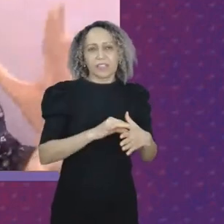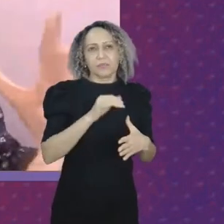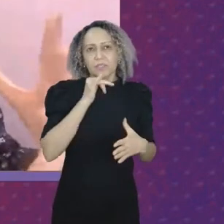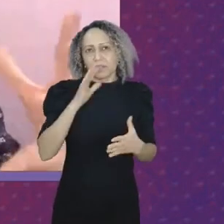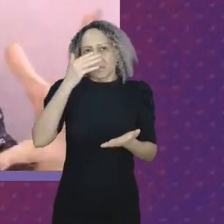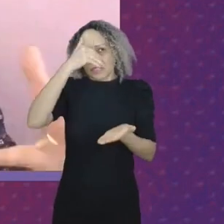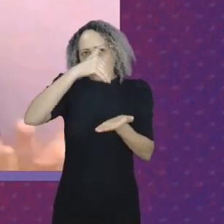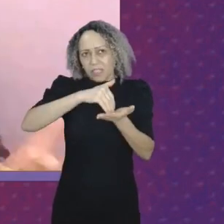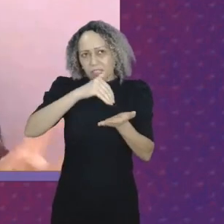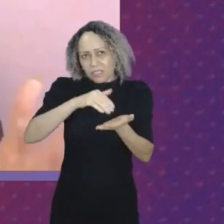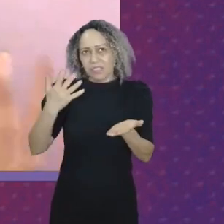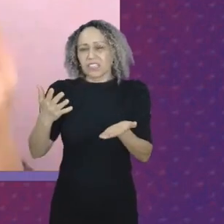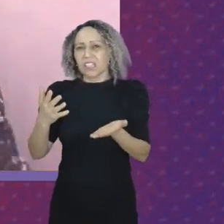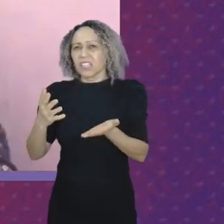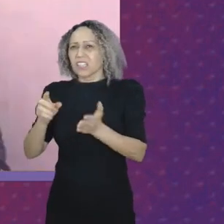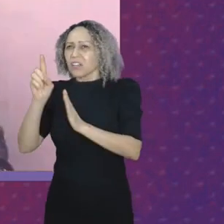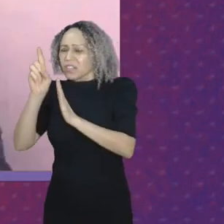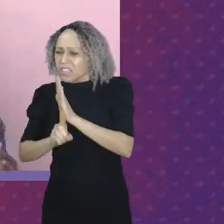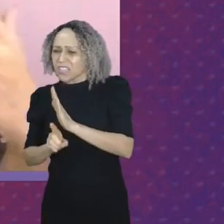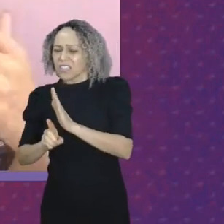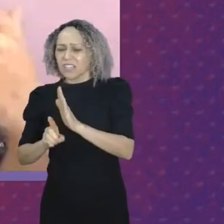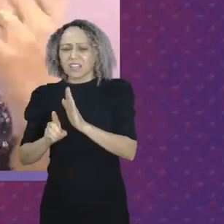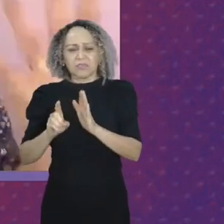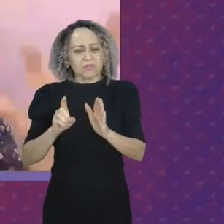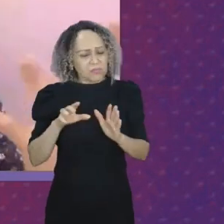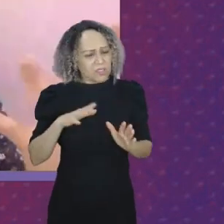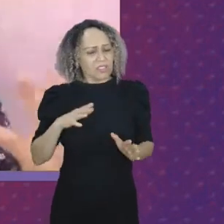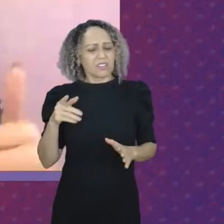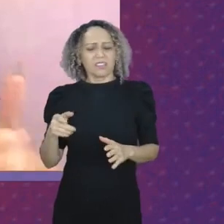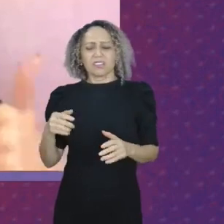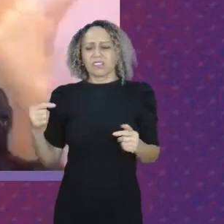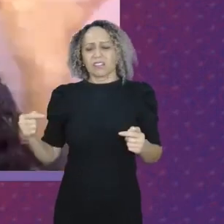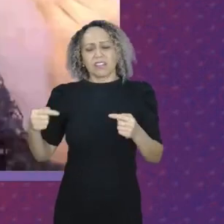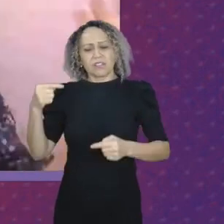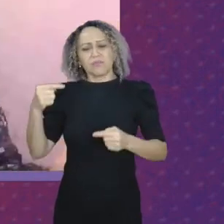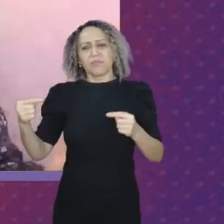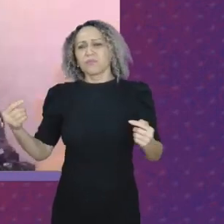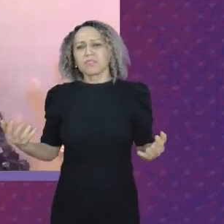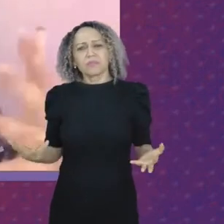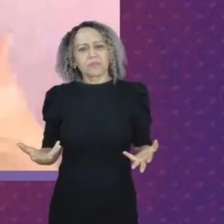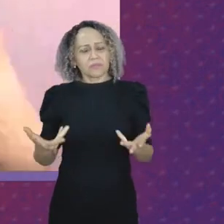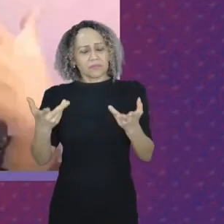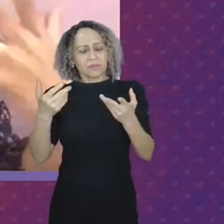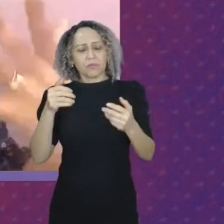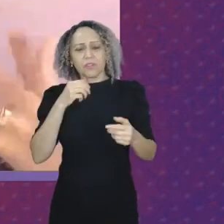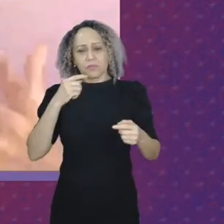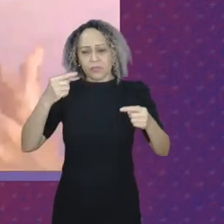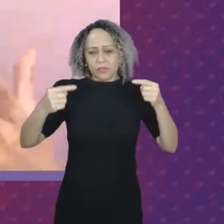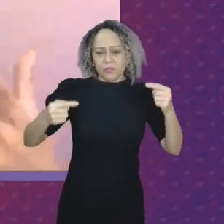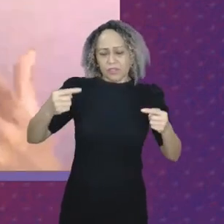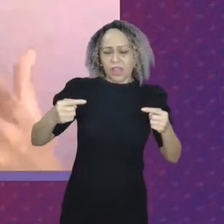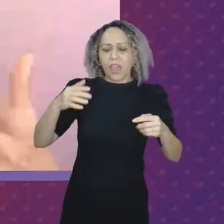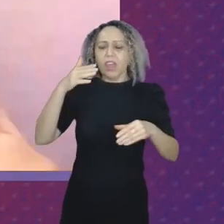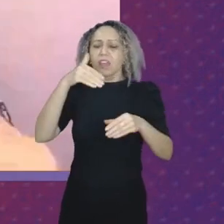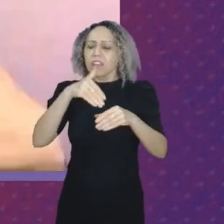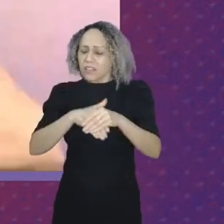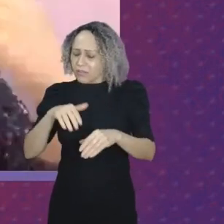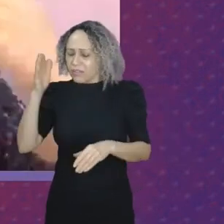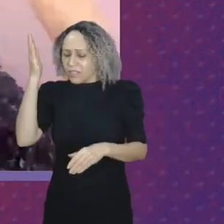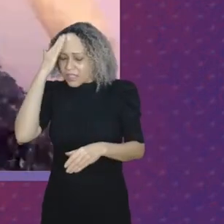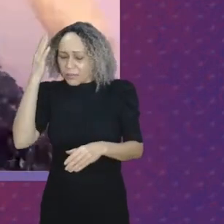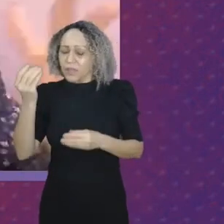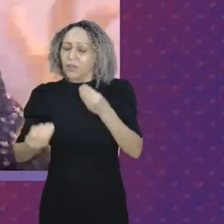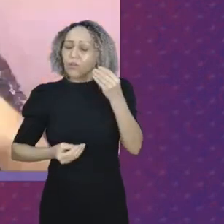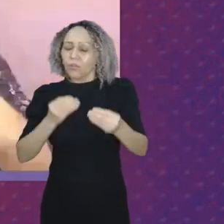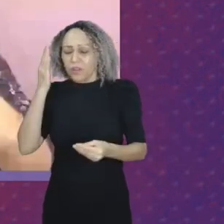ocupar um espaço de direção faz com que a gente tenha uma consciência política gigantesca, e quando você vai disputar a eleição, você já vai saber como é que funciona, você vai entender